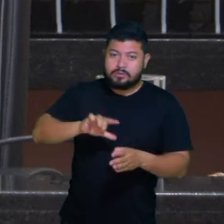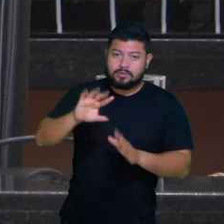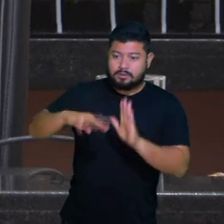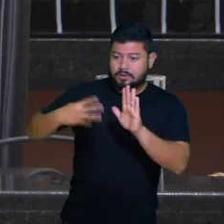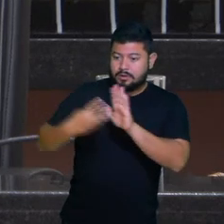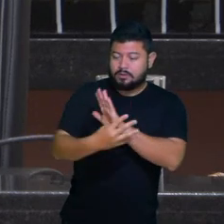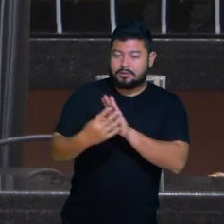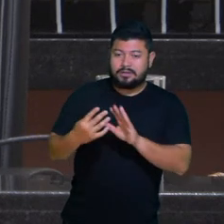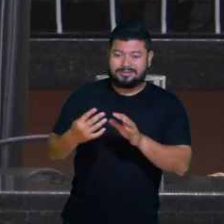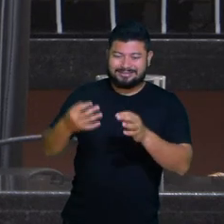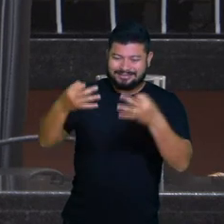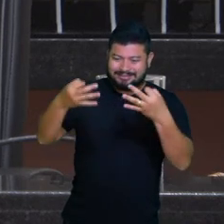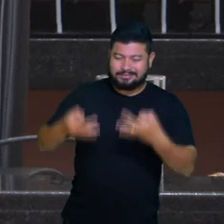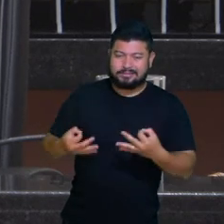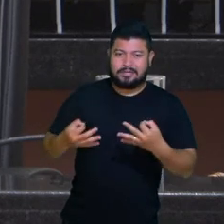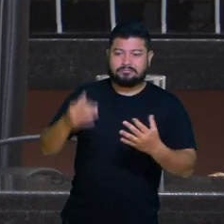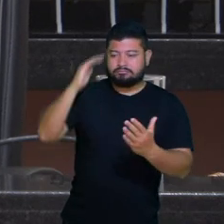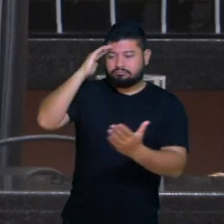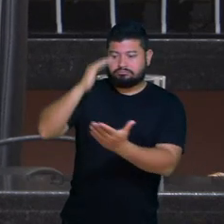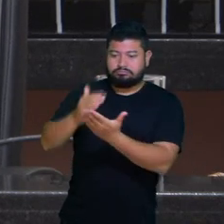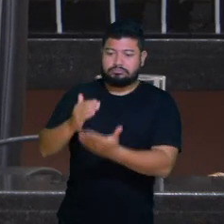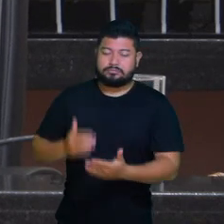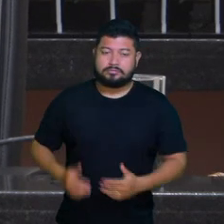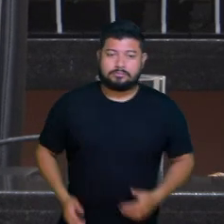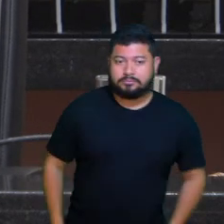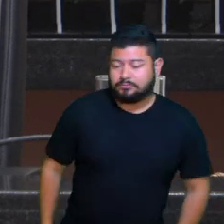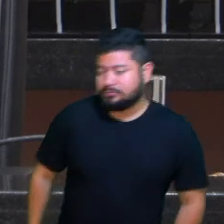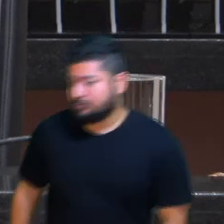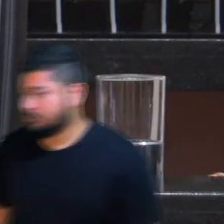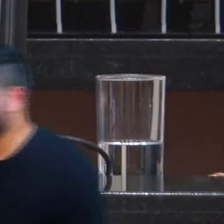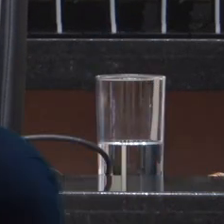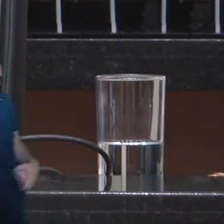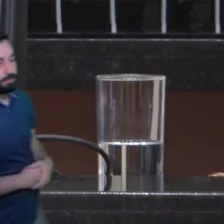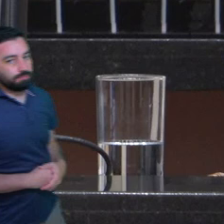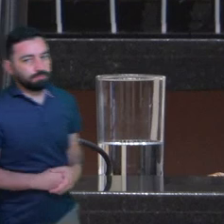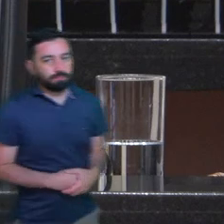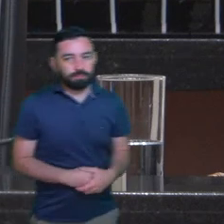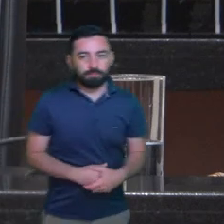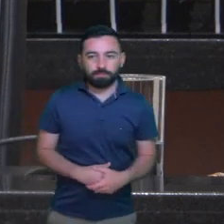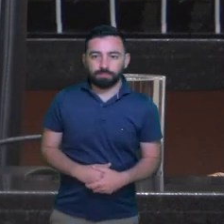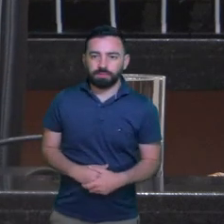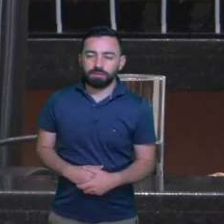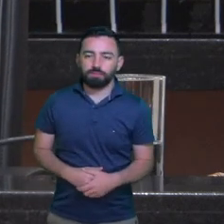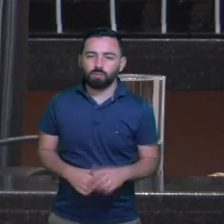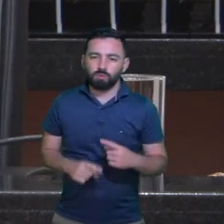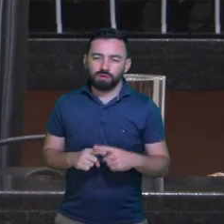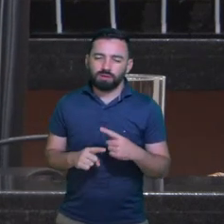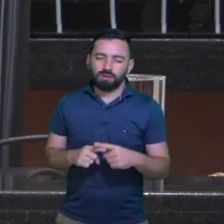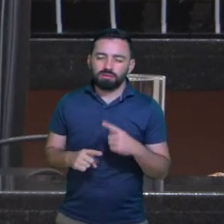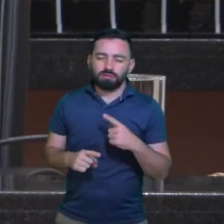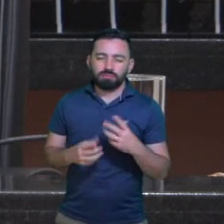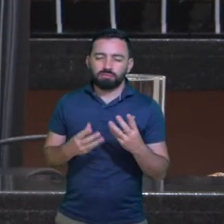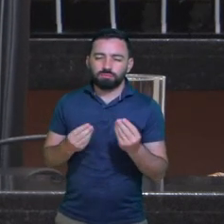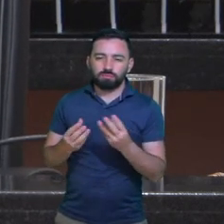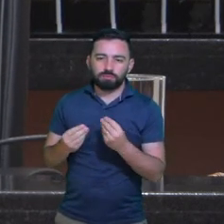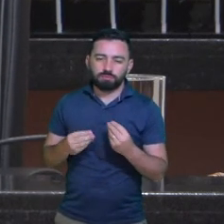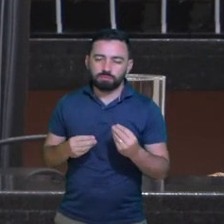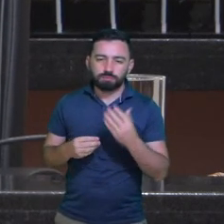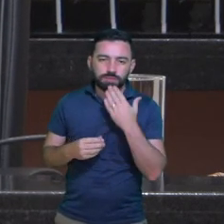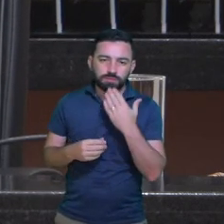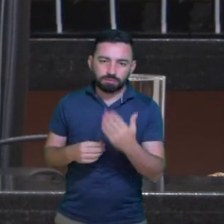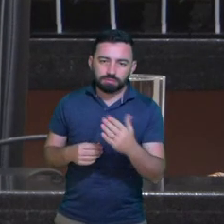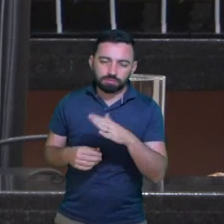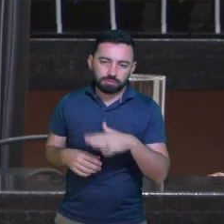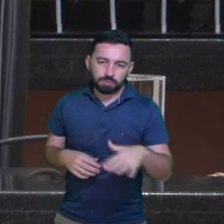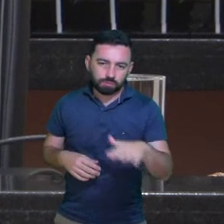em dia Principalmente nos cursos que temam grande demanda de aulas de laboratório isso não é tarefa fácil e nós sentimos